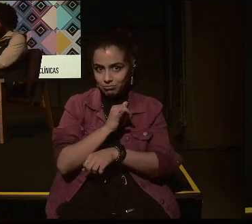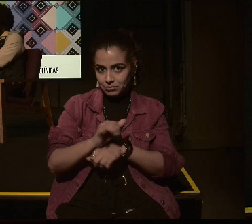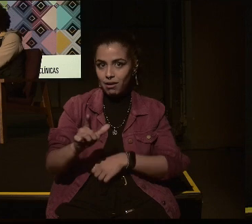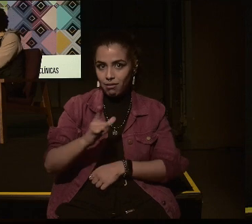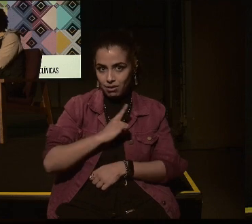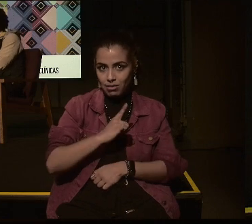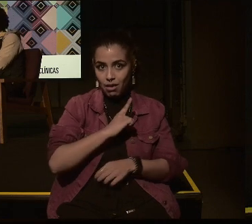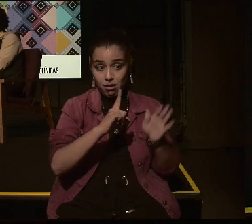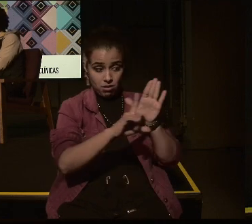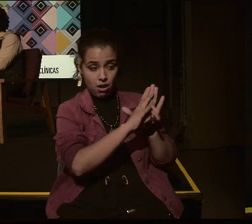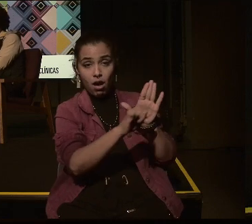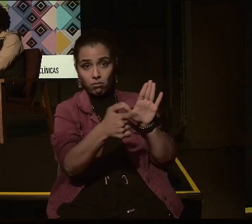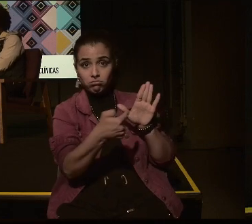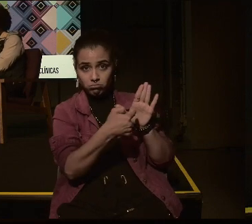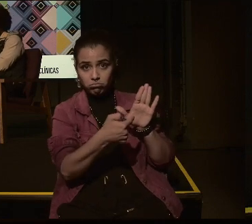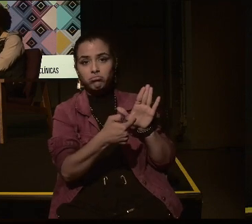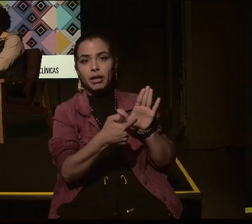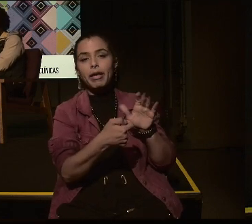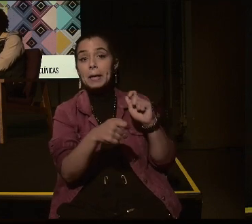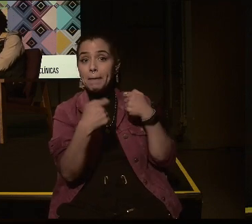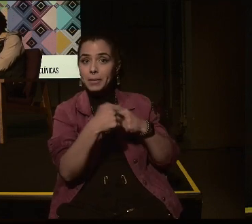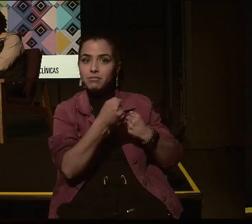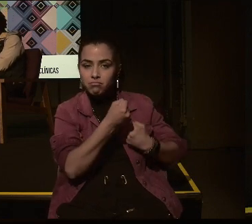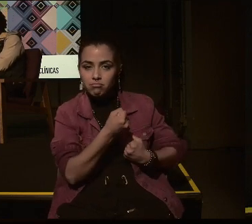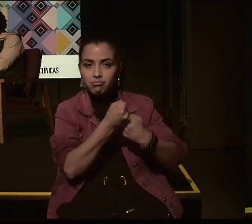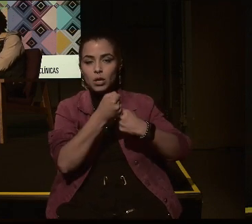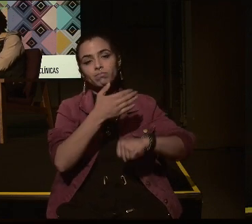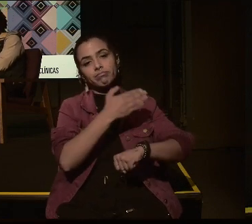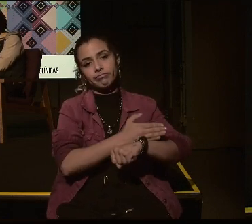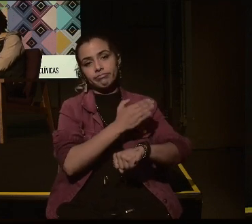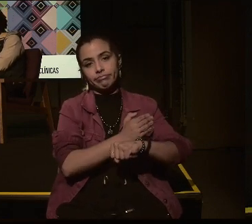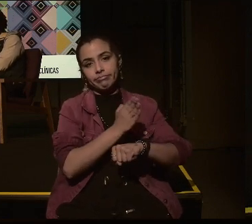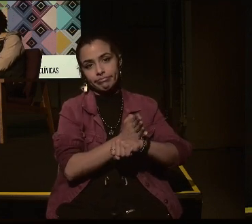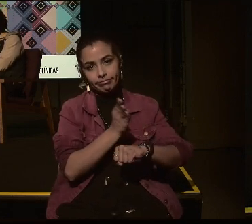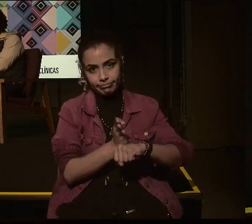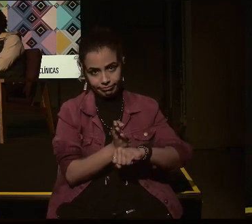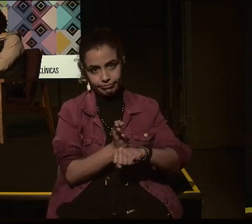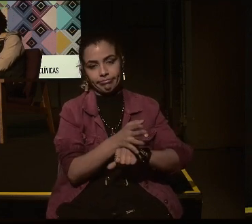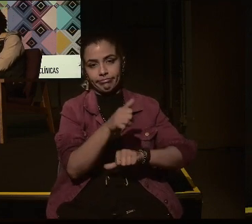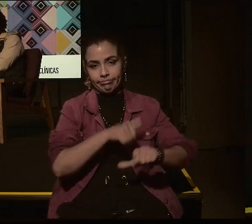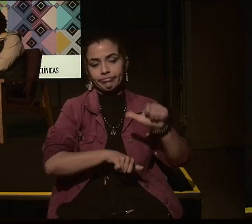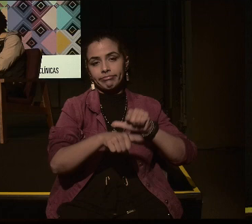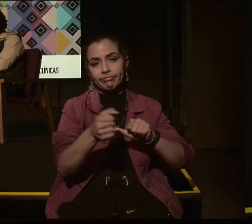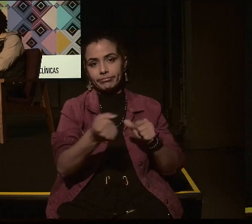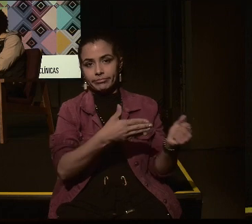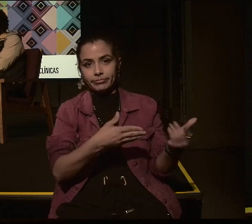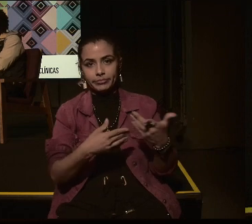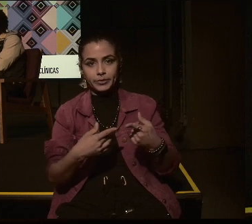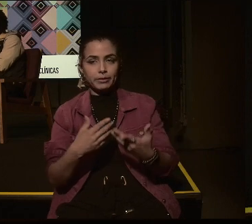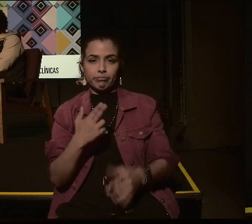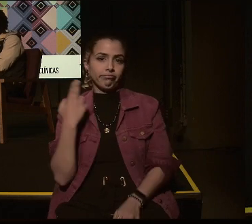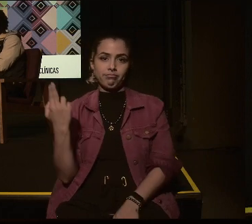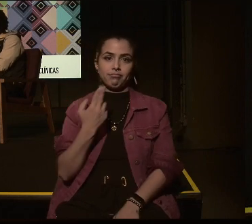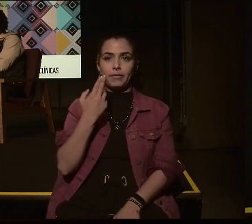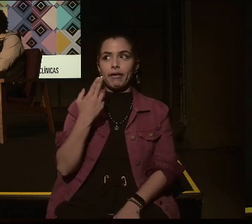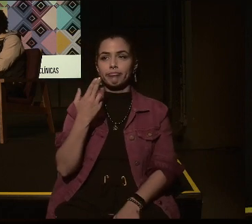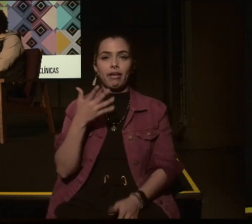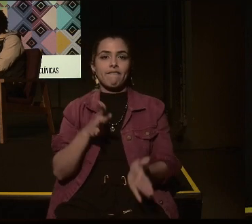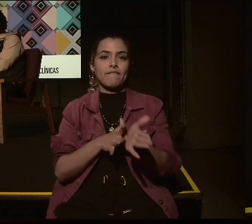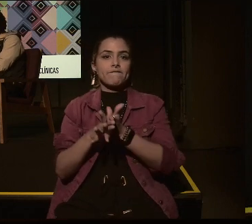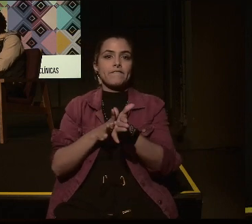legal, e ela precisa ser, precisa estar validada enquanto tal. Não dá para a gente fingir que cuida igual a Champions